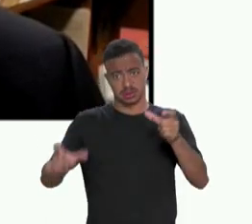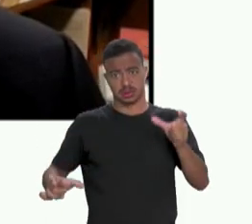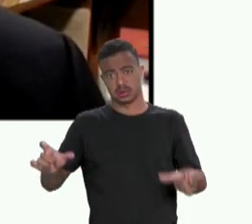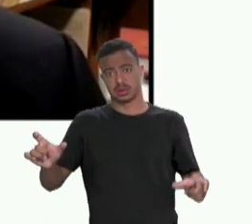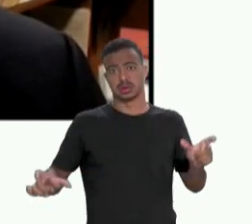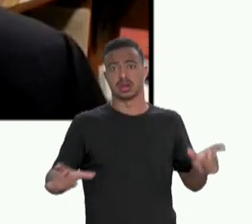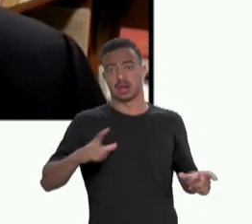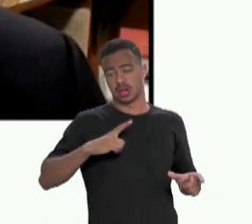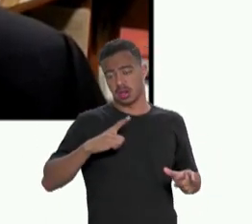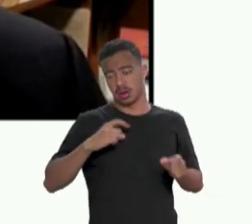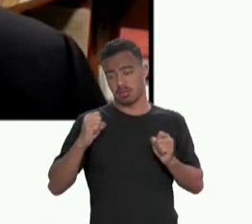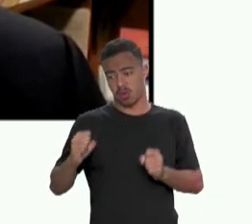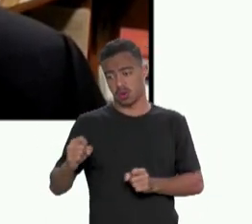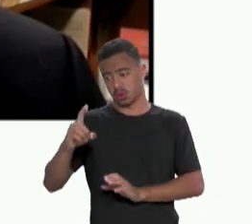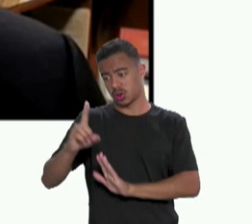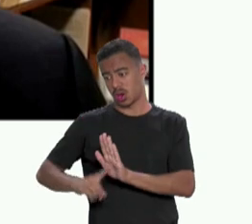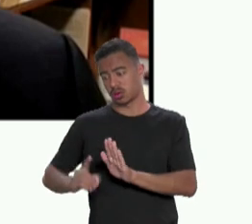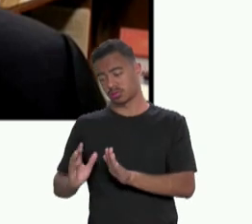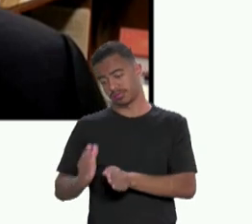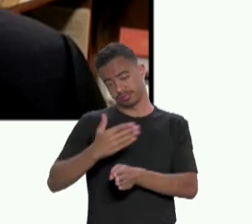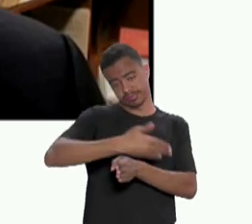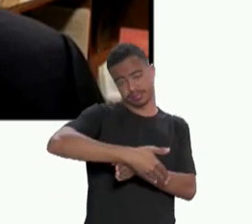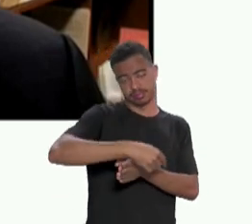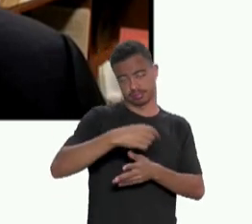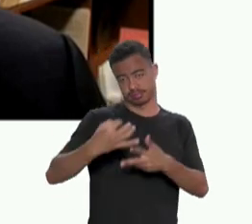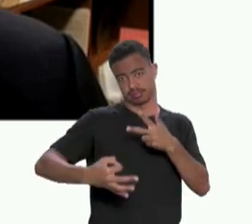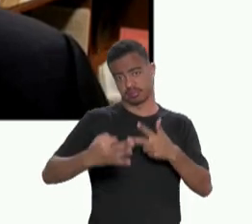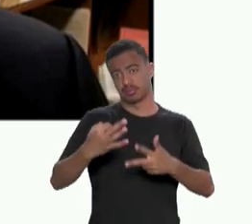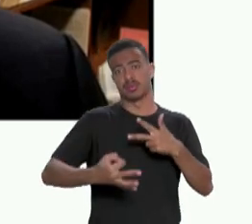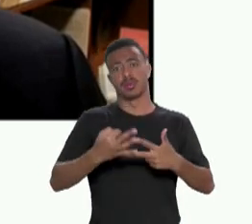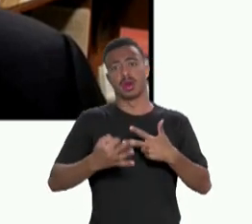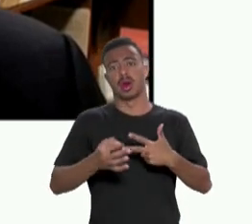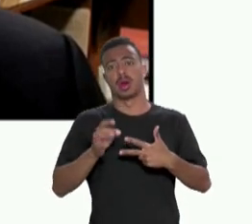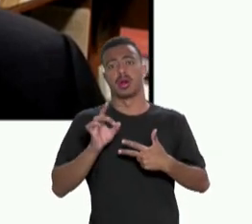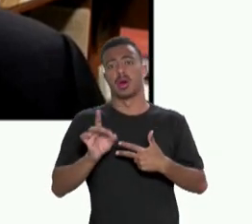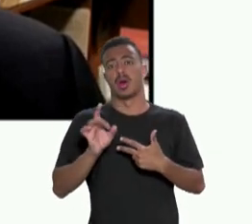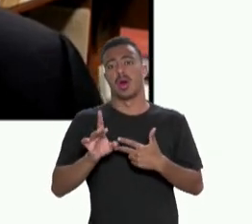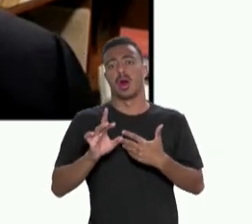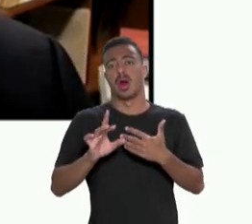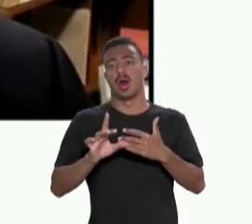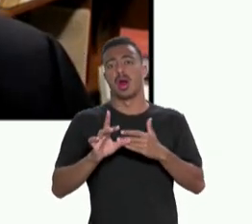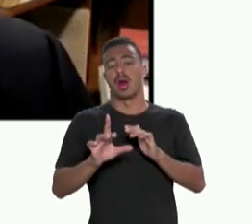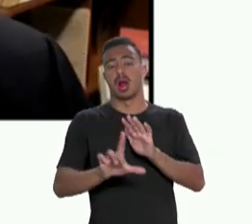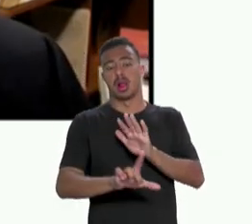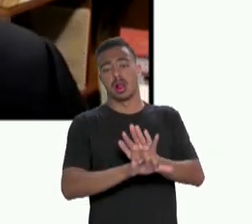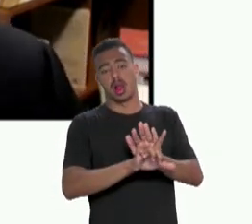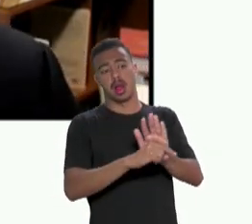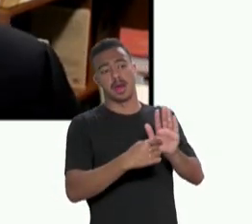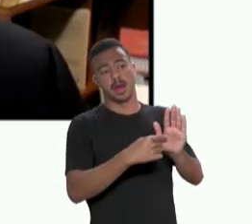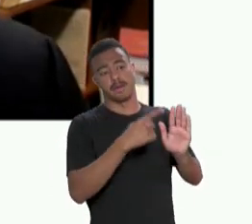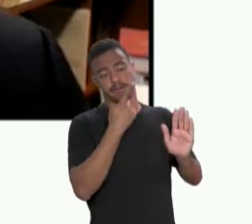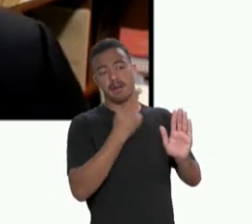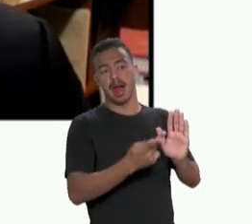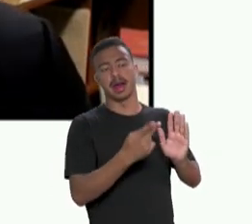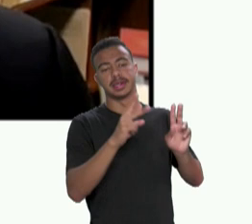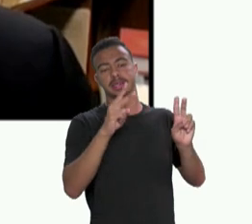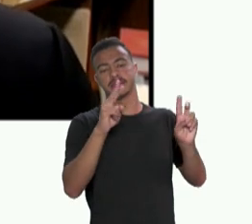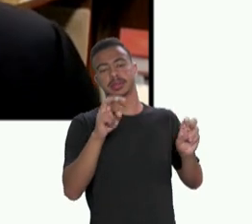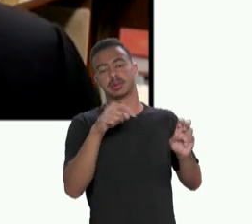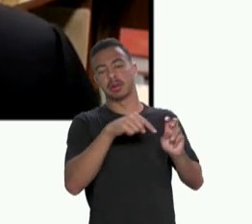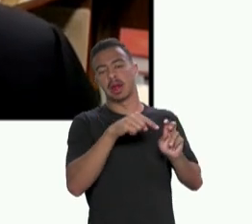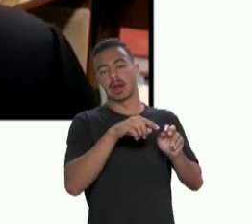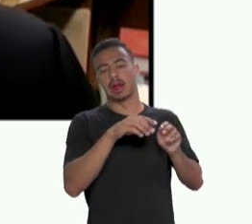judiciário que não só a lei seja de um tratamento igual mas que o resultado da interpretação